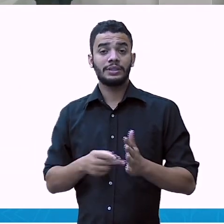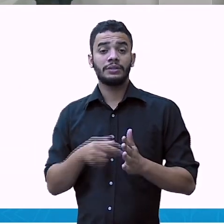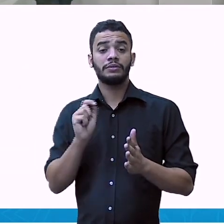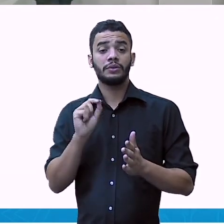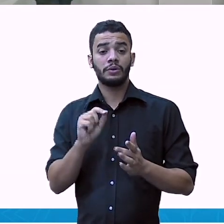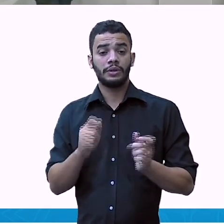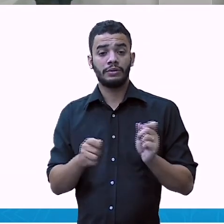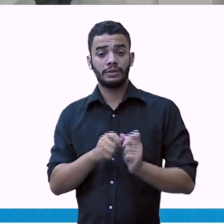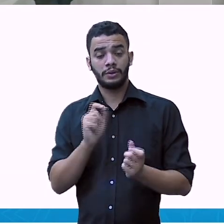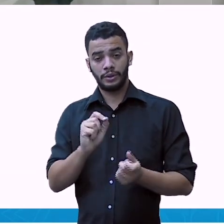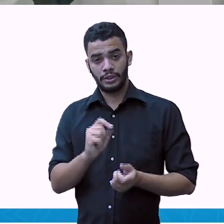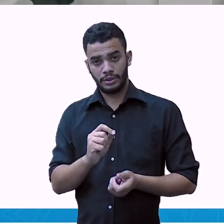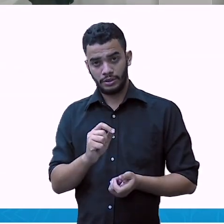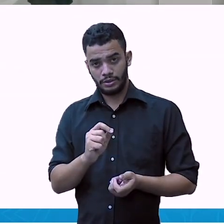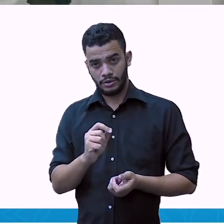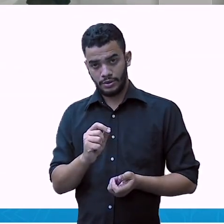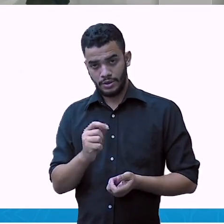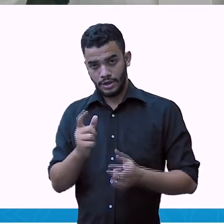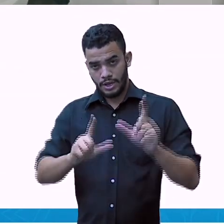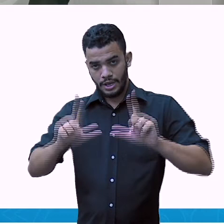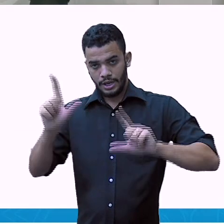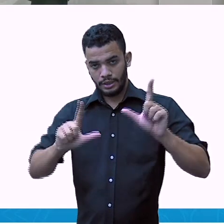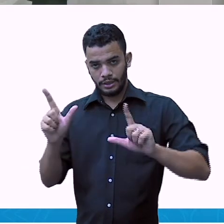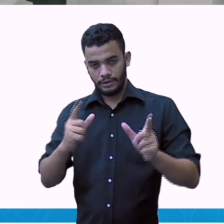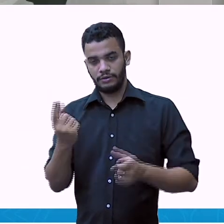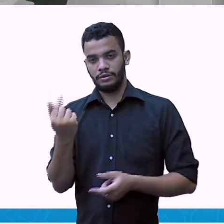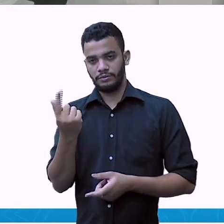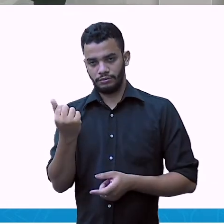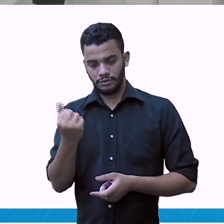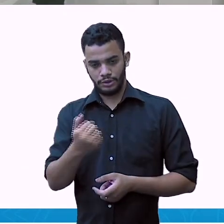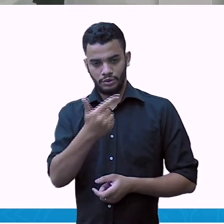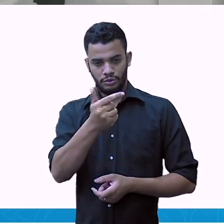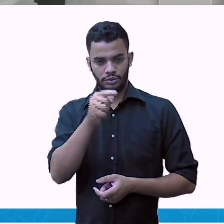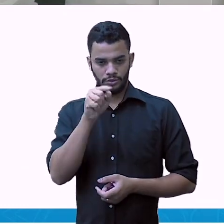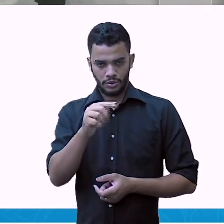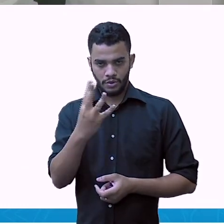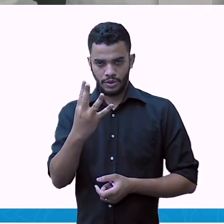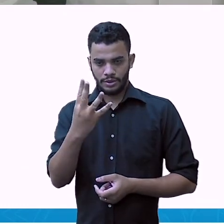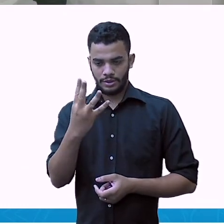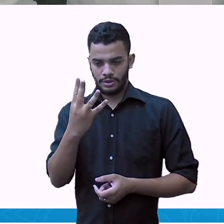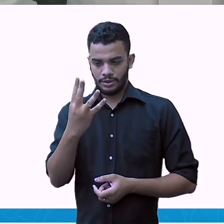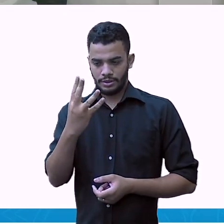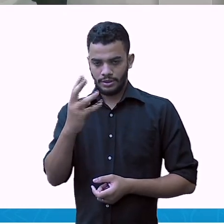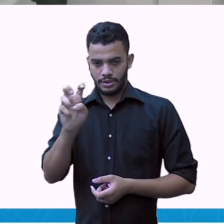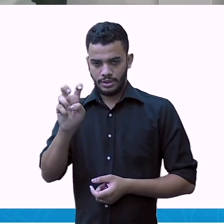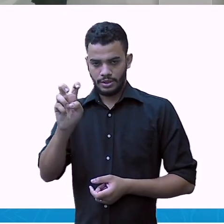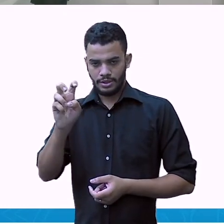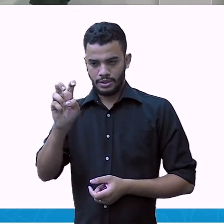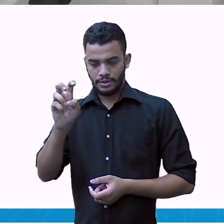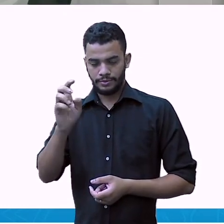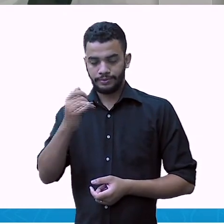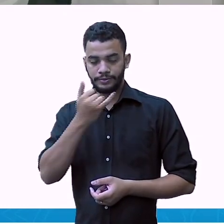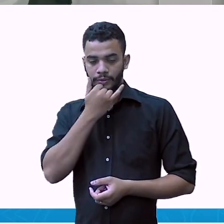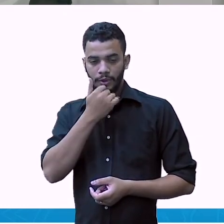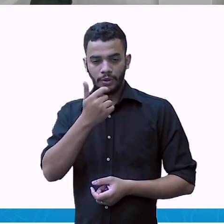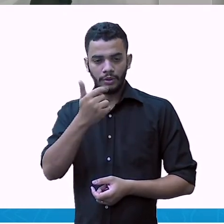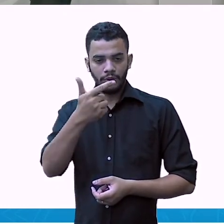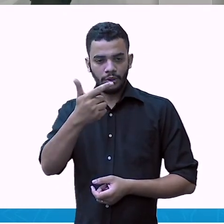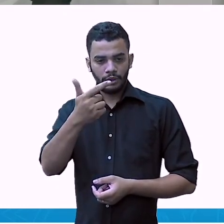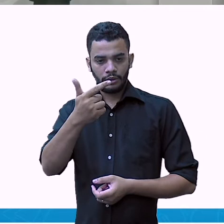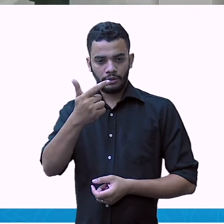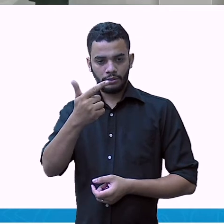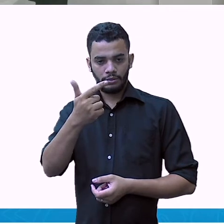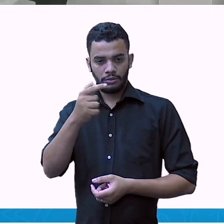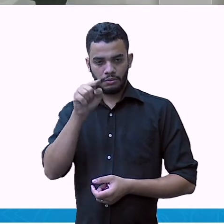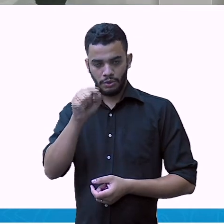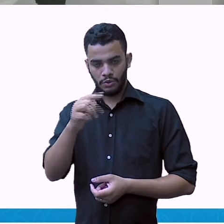este valor. Então, coloquei aqui o meu preço à vista, 2.470, menos o valor que ele